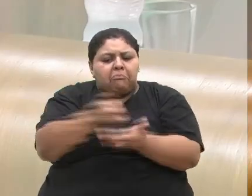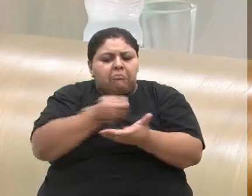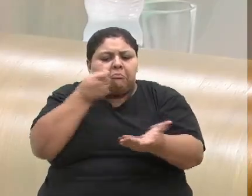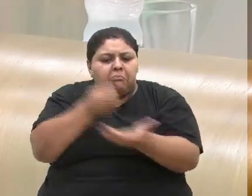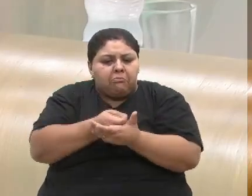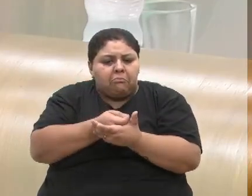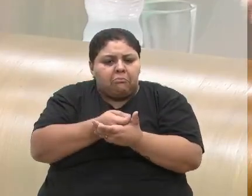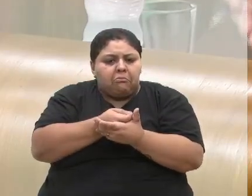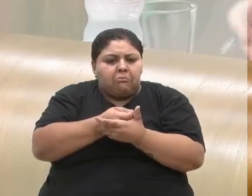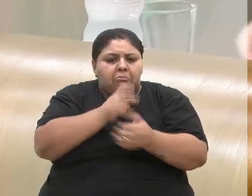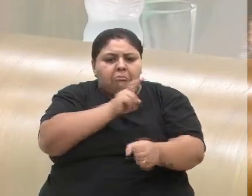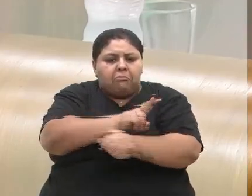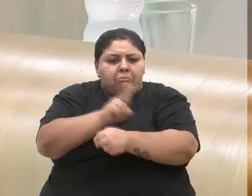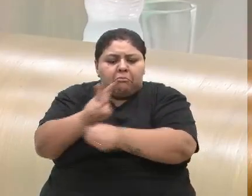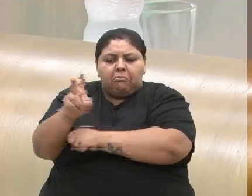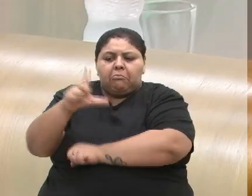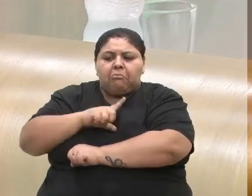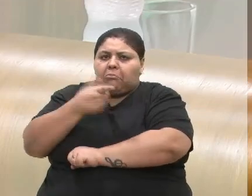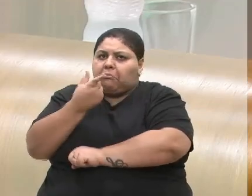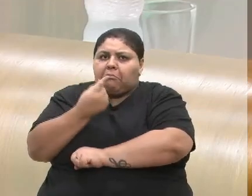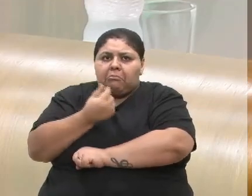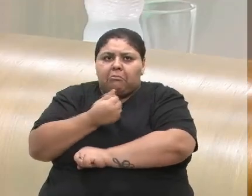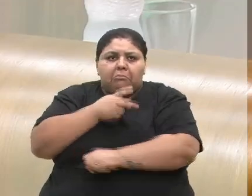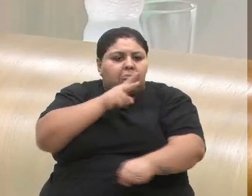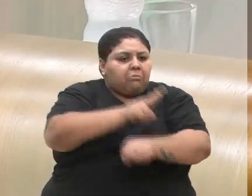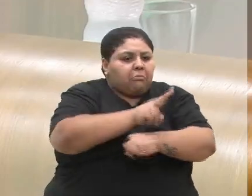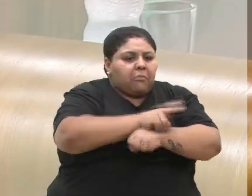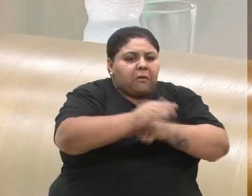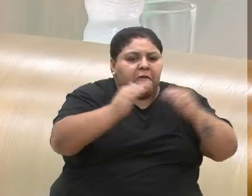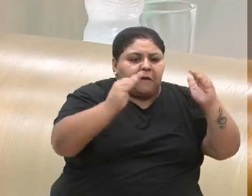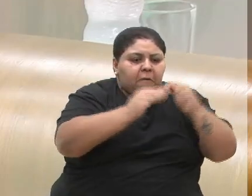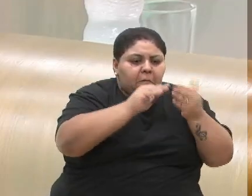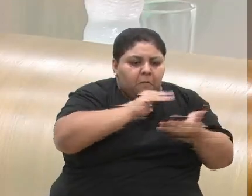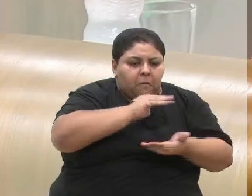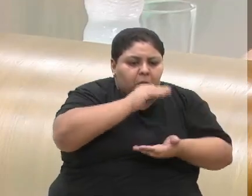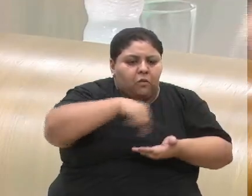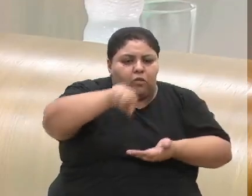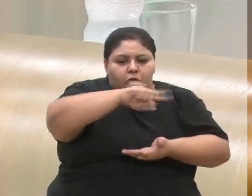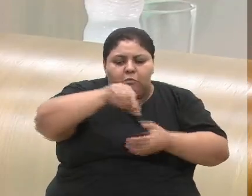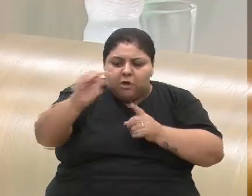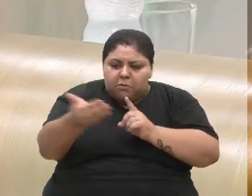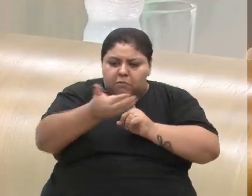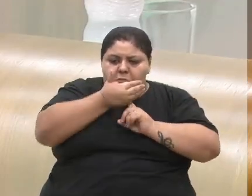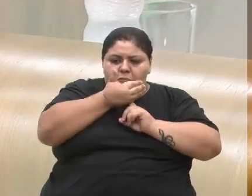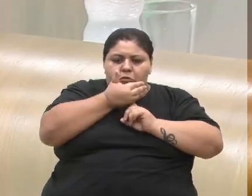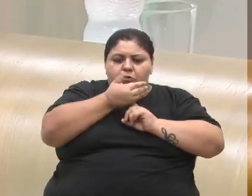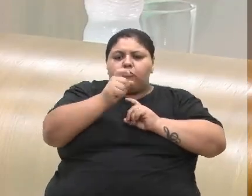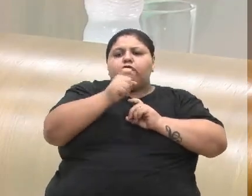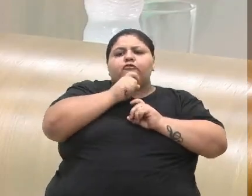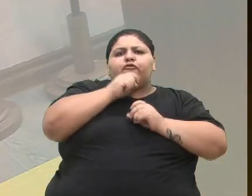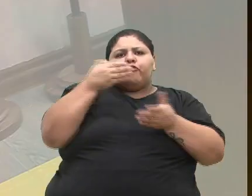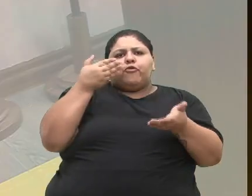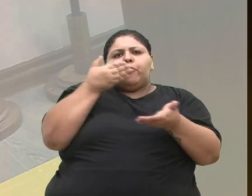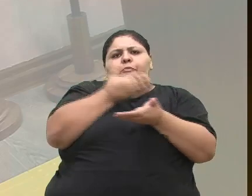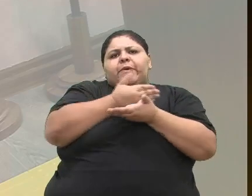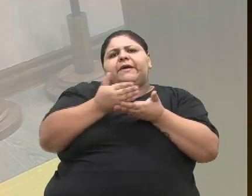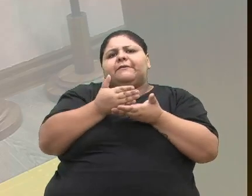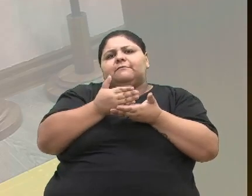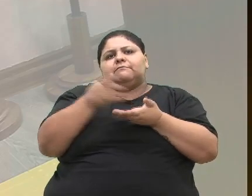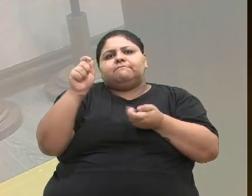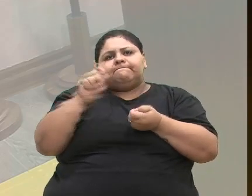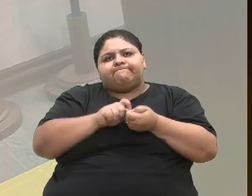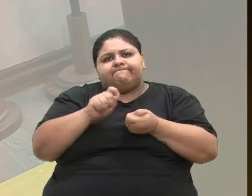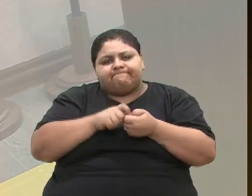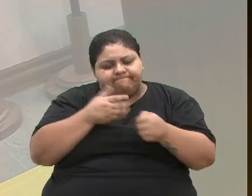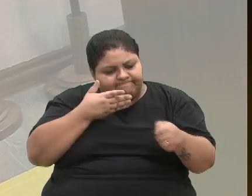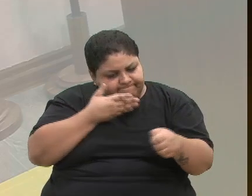cuidado subsidiado tem recursos, não tem vaga em casa de idosos, e nós precisamos acolher nossos idosos, que o inverno está chegando. Obrigado. E a gente fazendo a nossa parte,